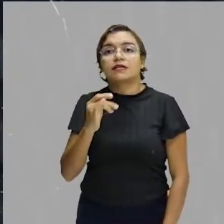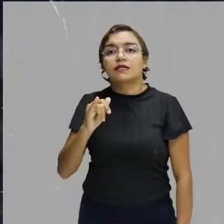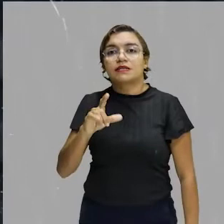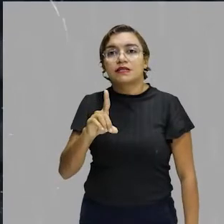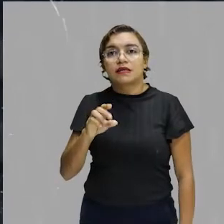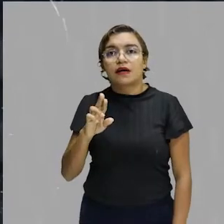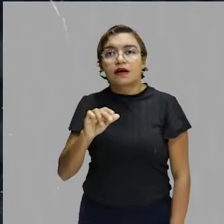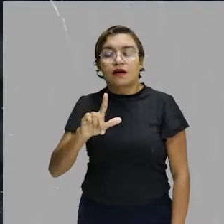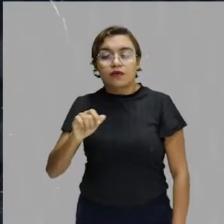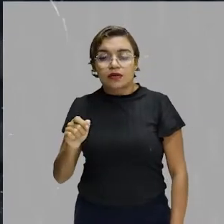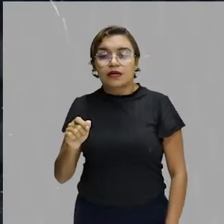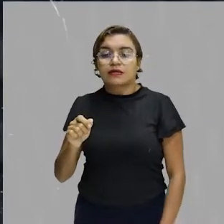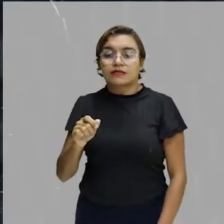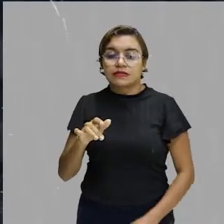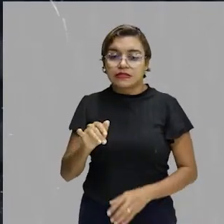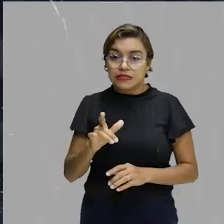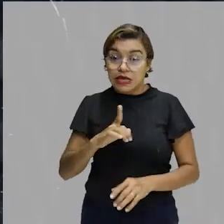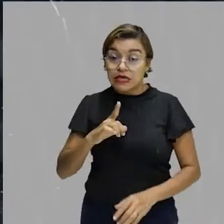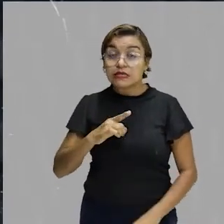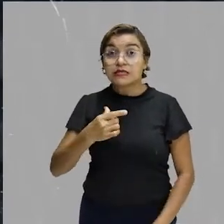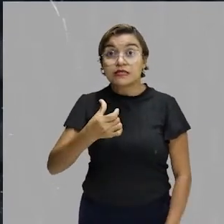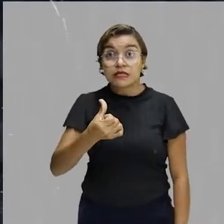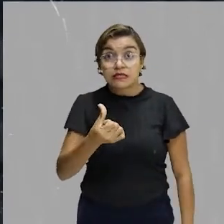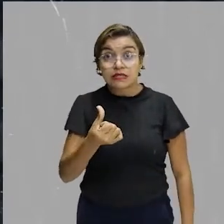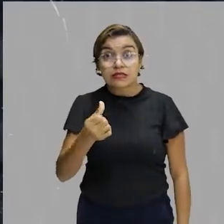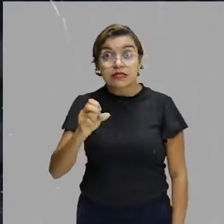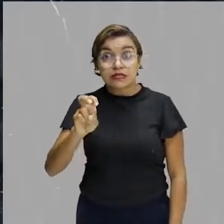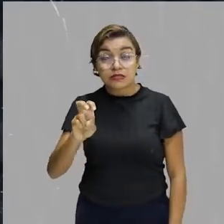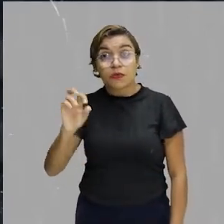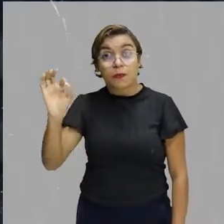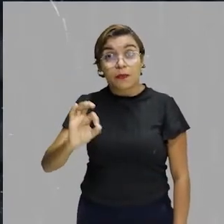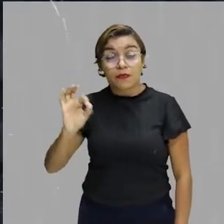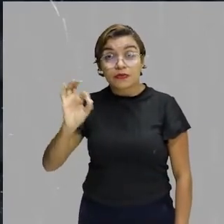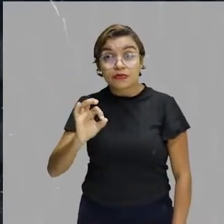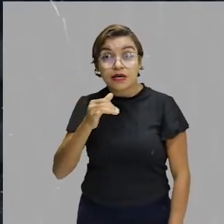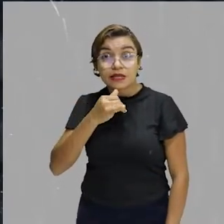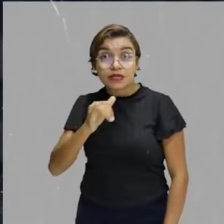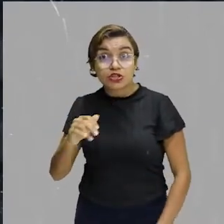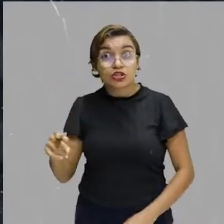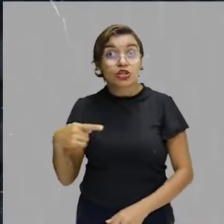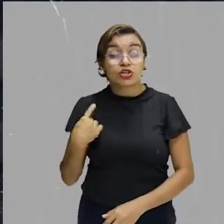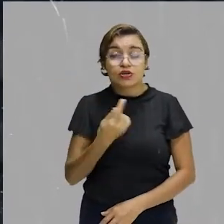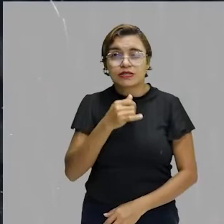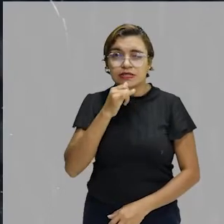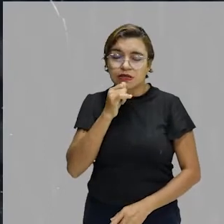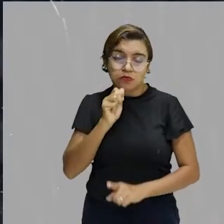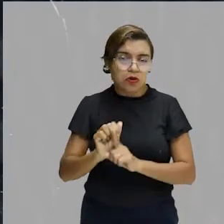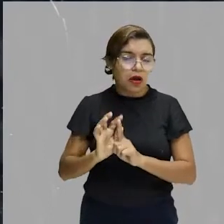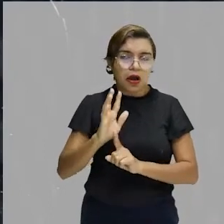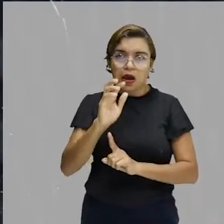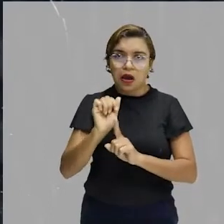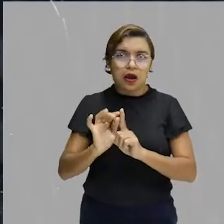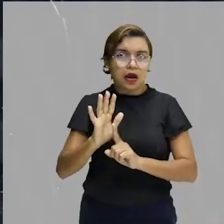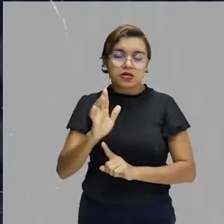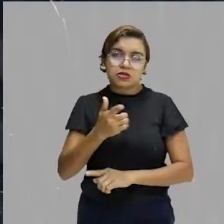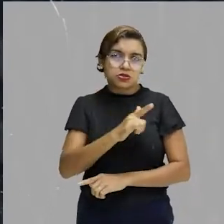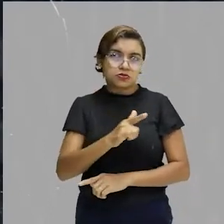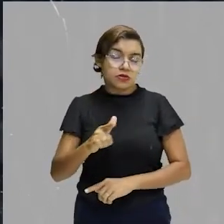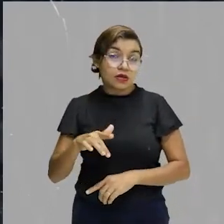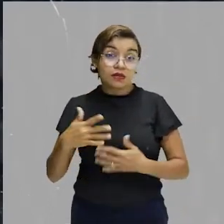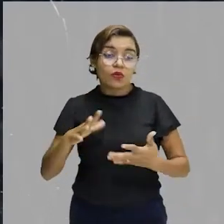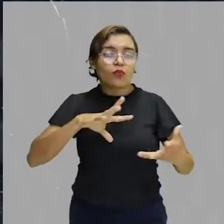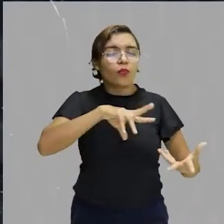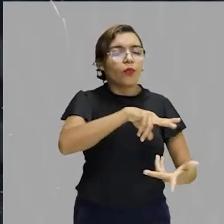quase 65% de toda a nossa energia. Ou seja, não vai ter emissão de gases poluentes como, por exemplo, o dióxido de carbono. Então, o mundo